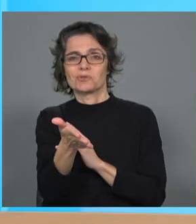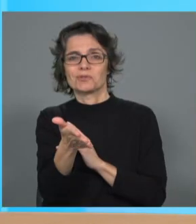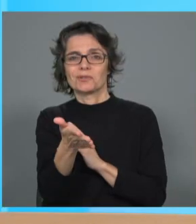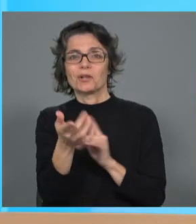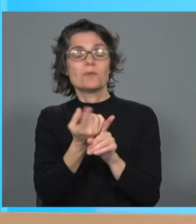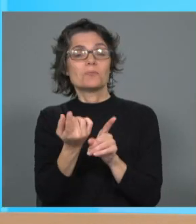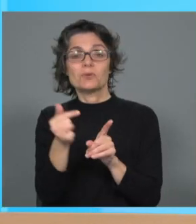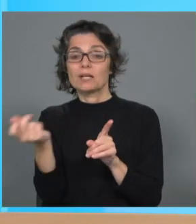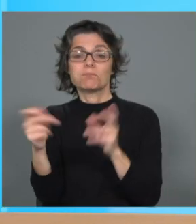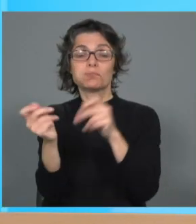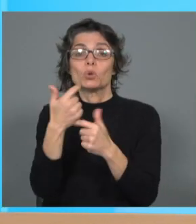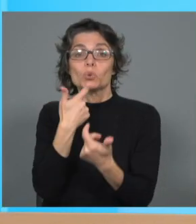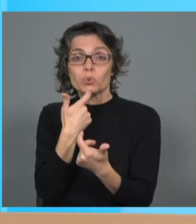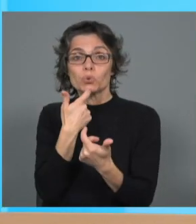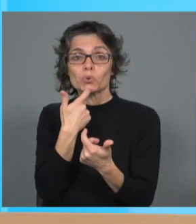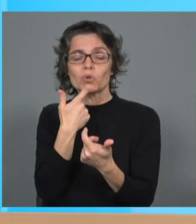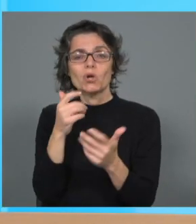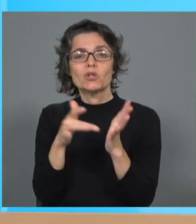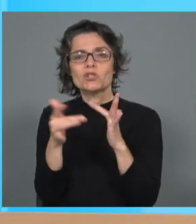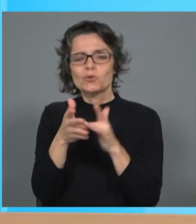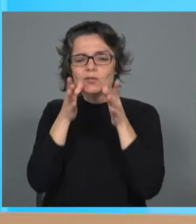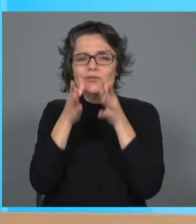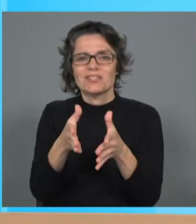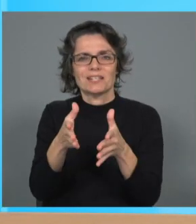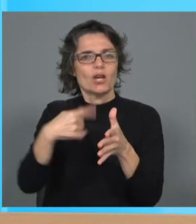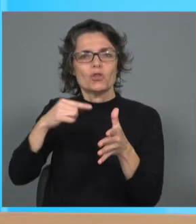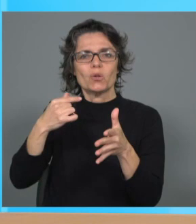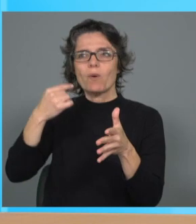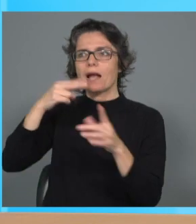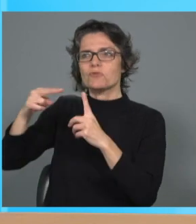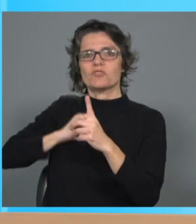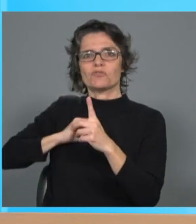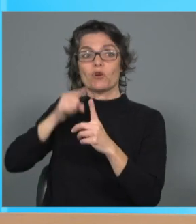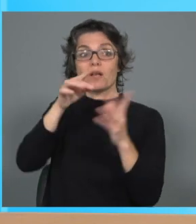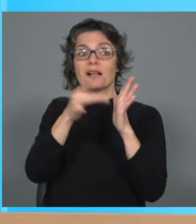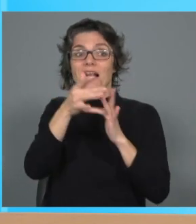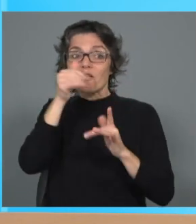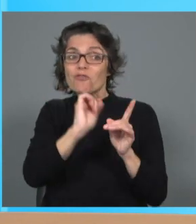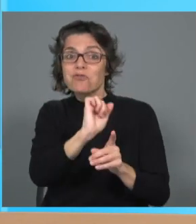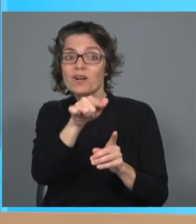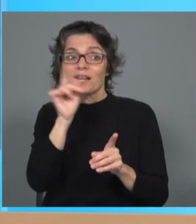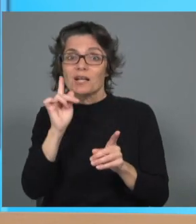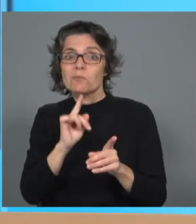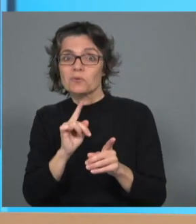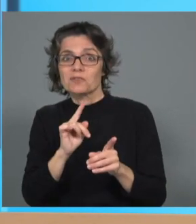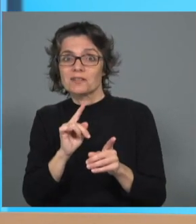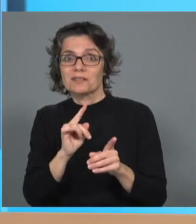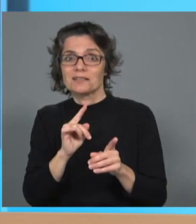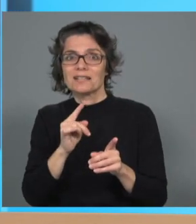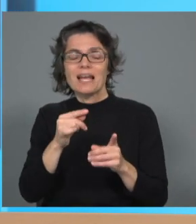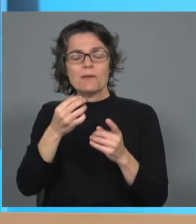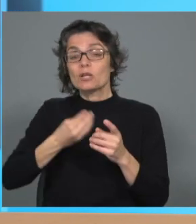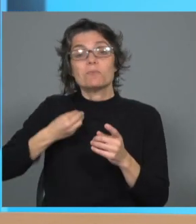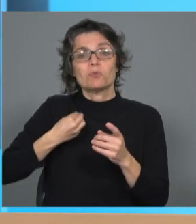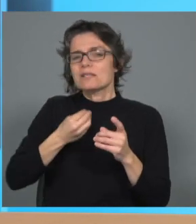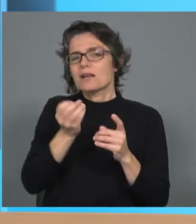coisas acontecem muito mais à dimensão de Jesus do que à nossa própria dimensão. E então, rapidamente abandonámos essa